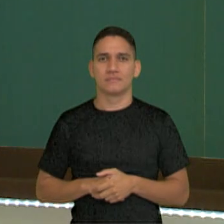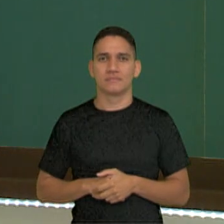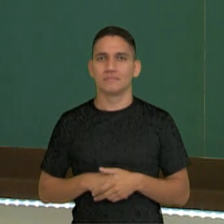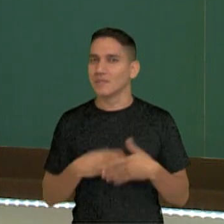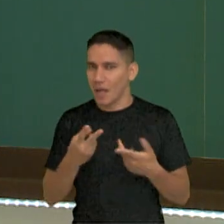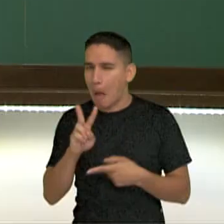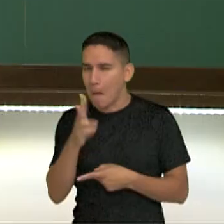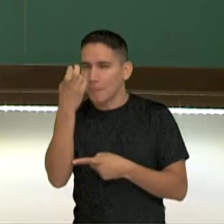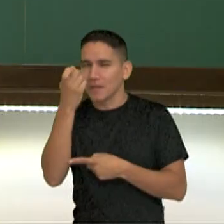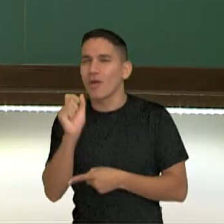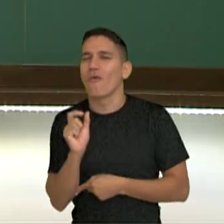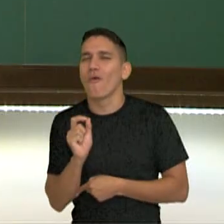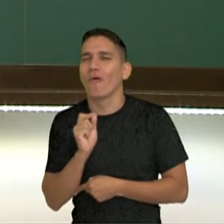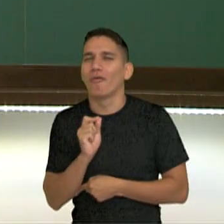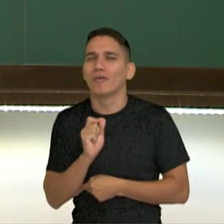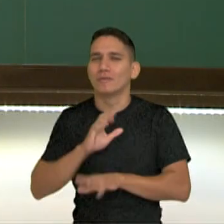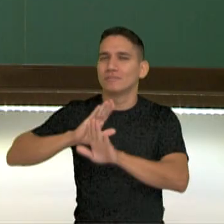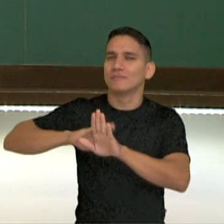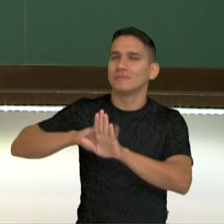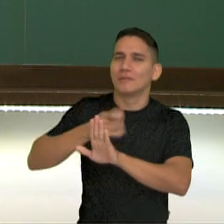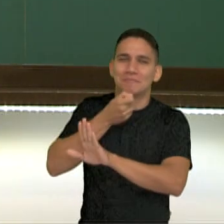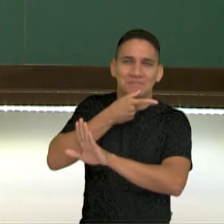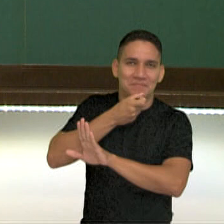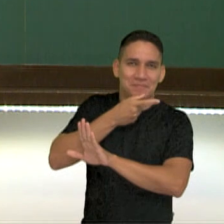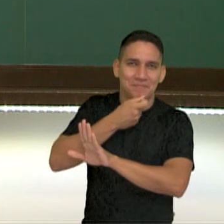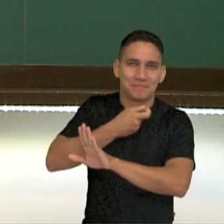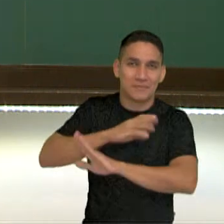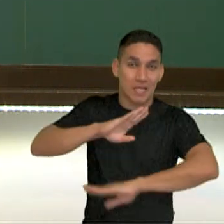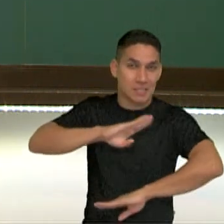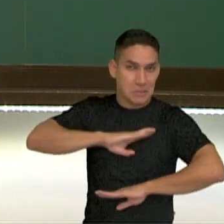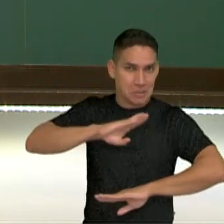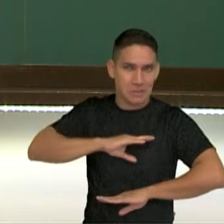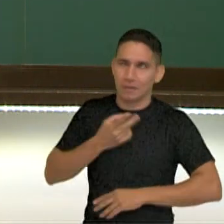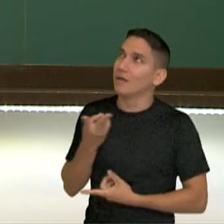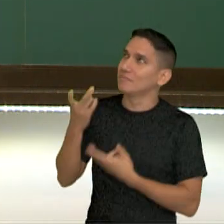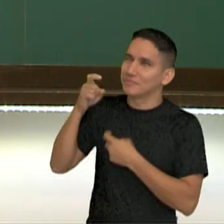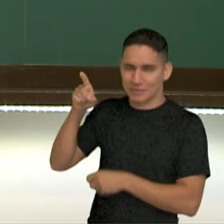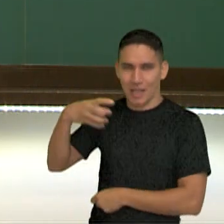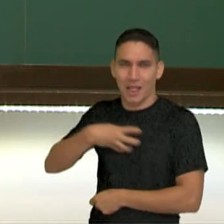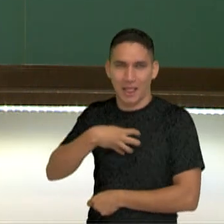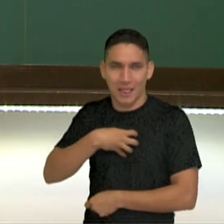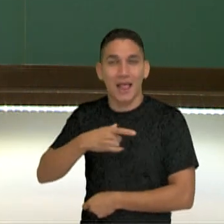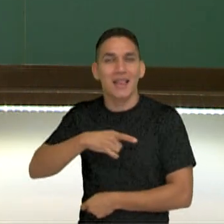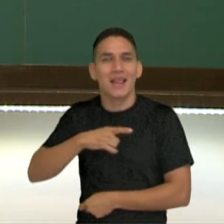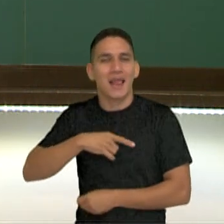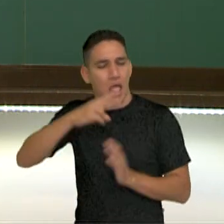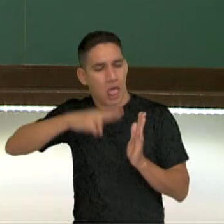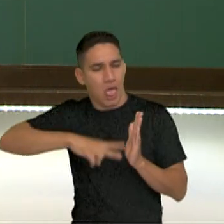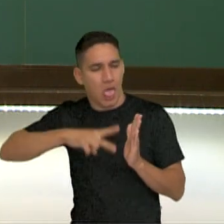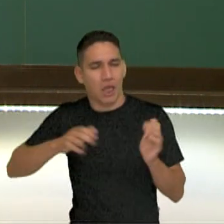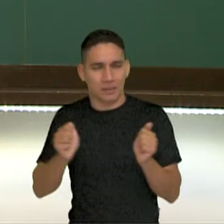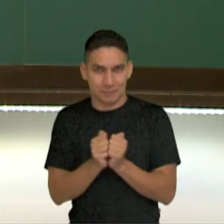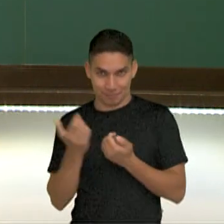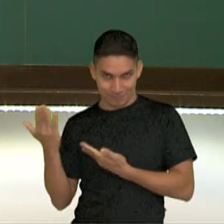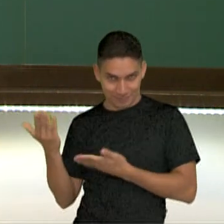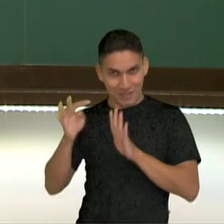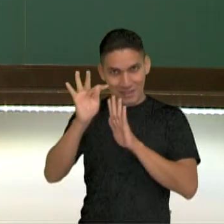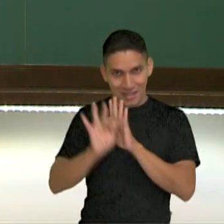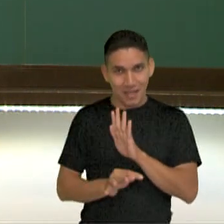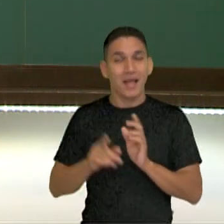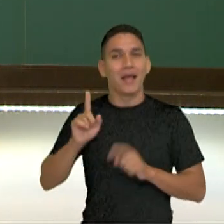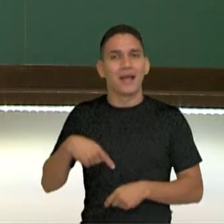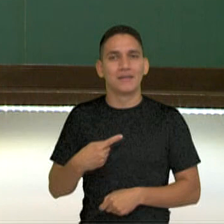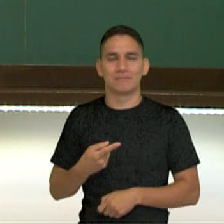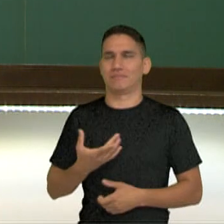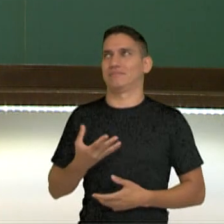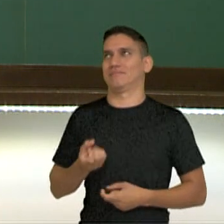Então, vocês perceberam ali o humor do causo? Eu ali fazendo a leitura com vocês e dando aquela vontade de